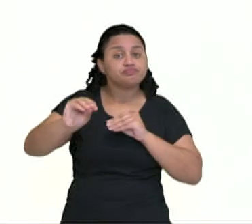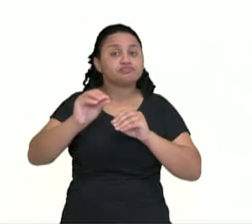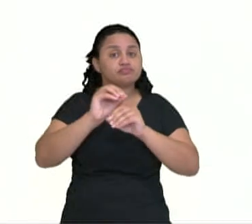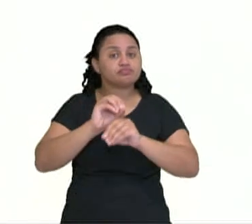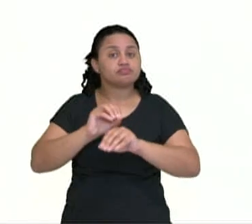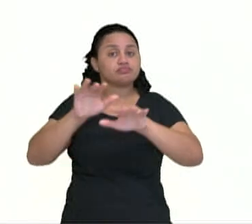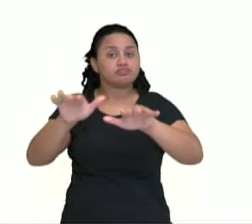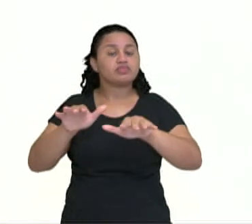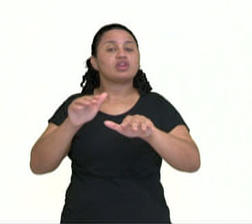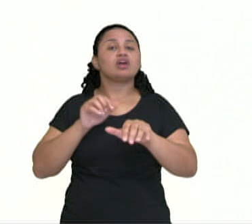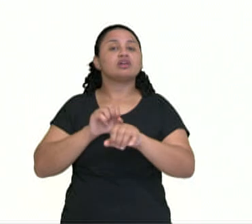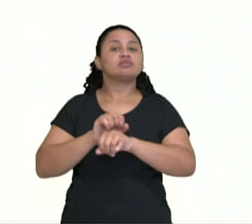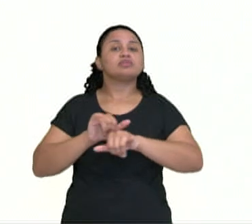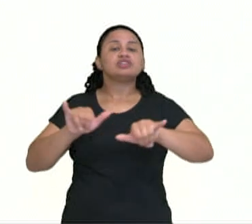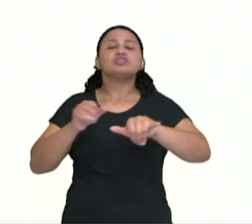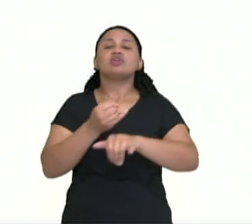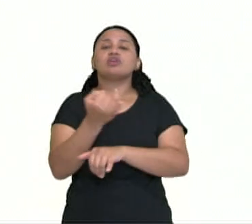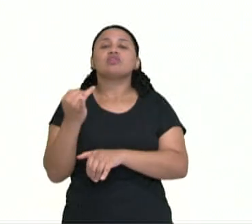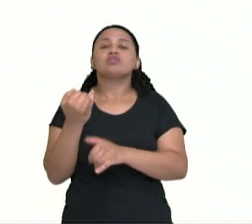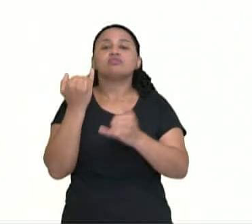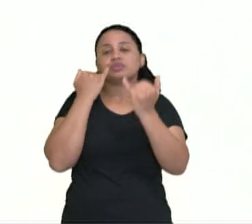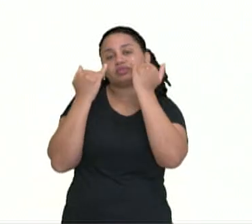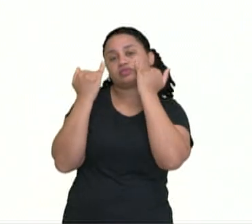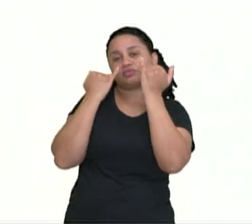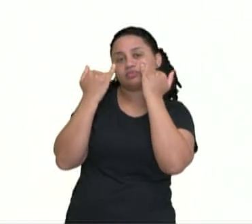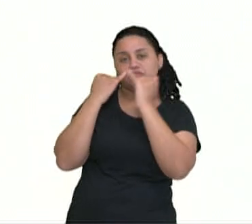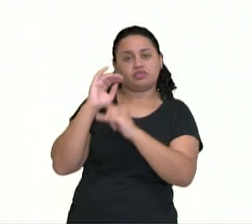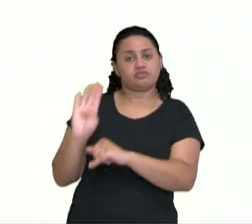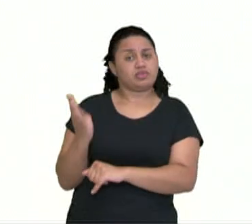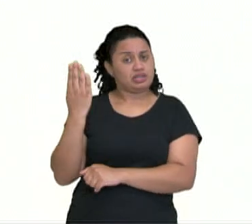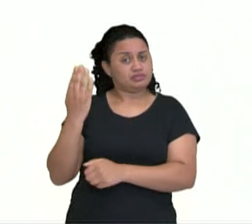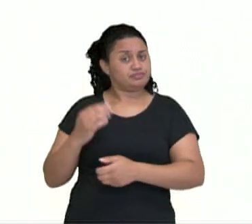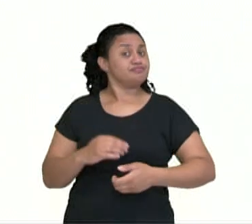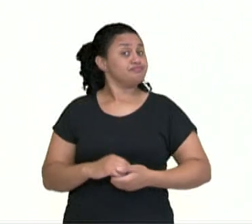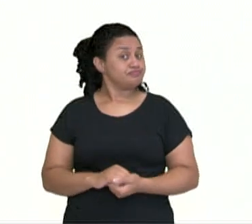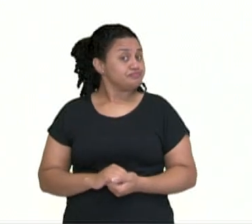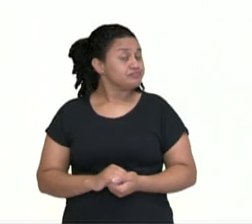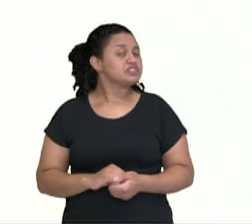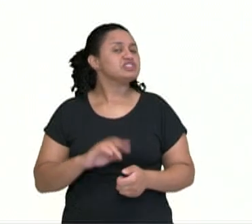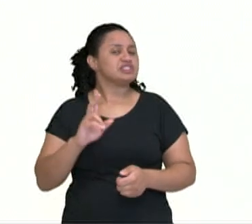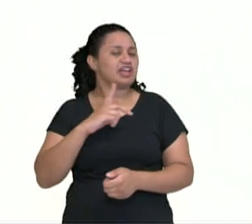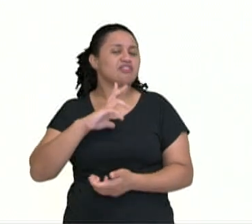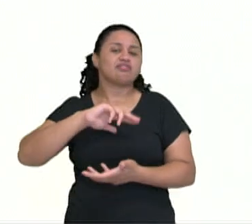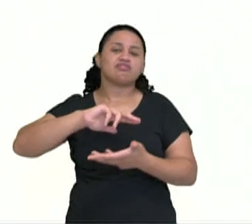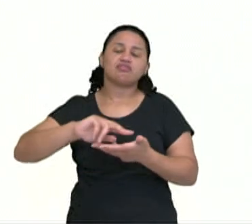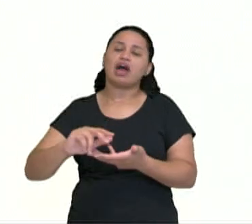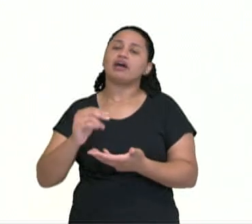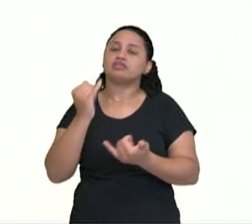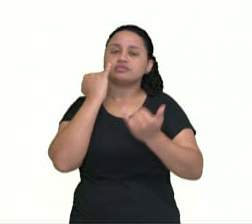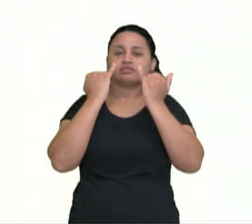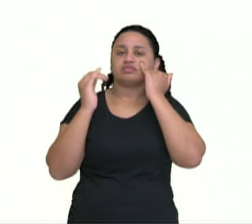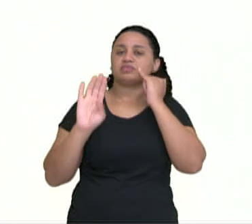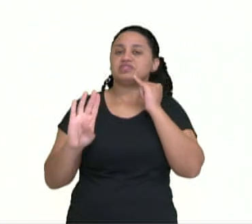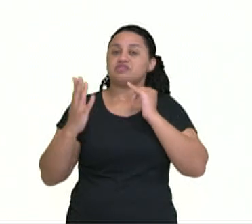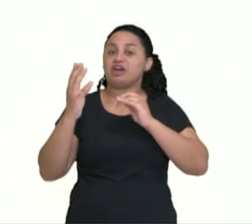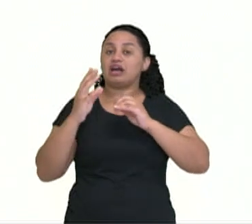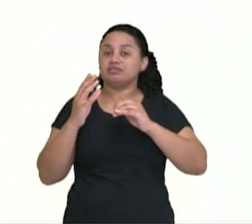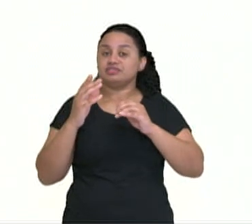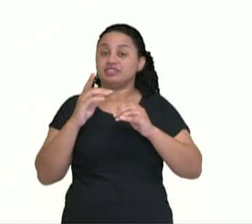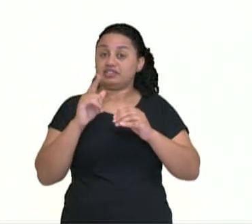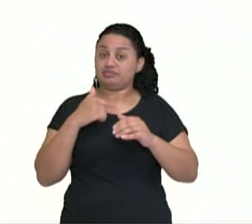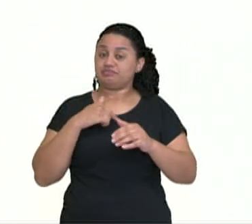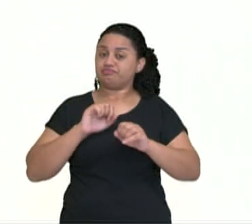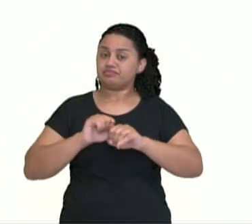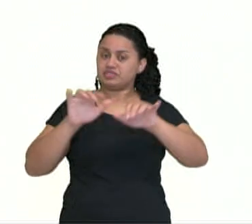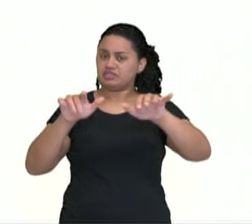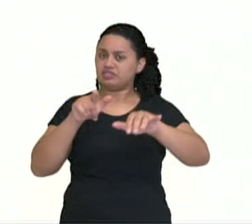falsa? Tem muita notícia falsa circulando por aí. Você já chegou a compartilhar alguma e depois descobriu que ela era